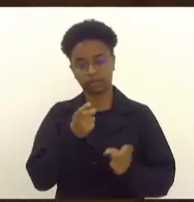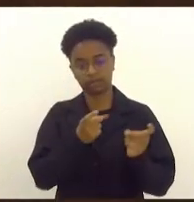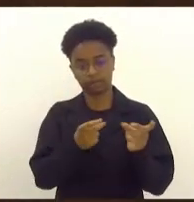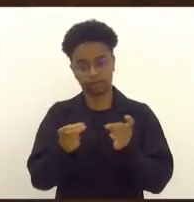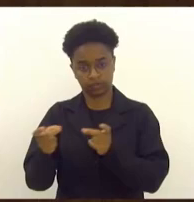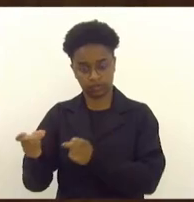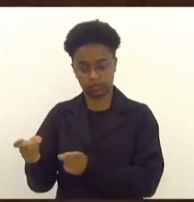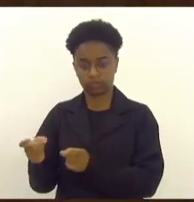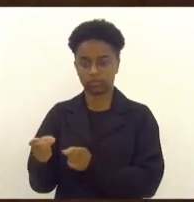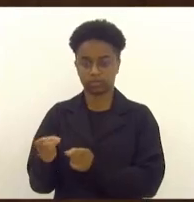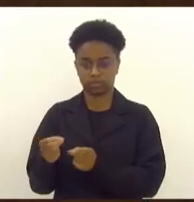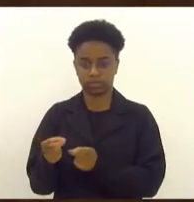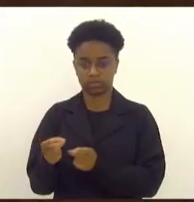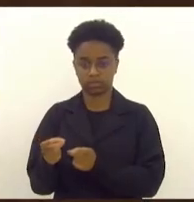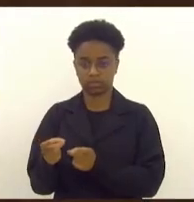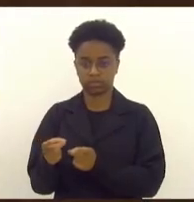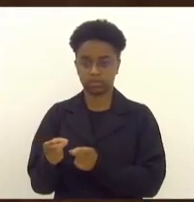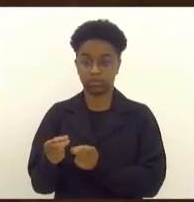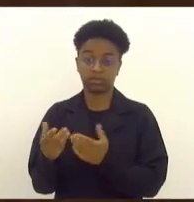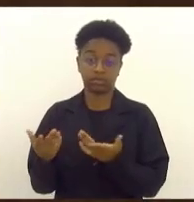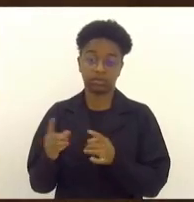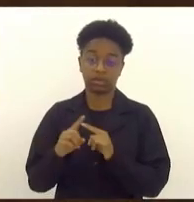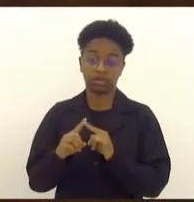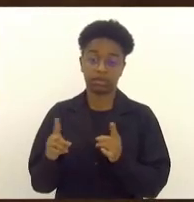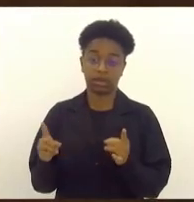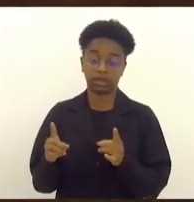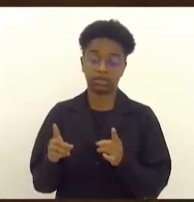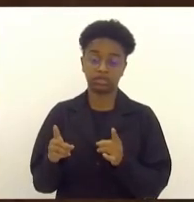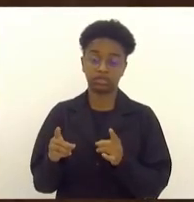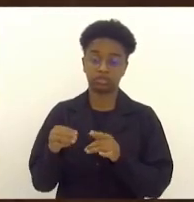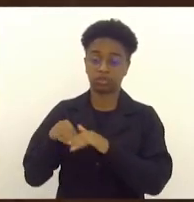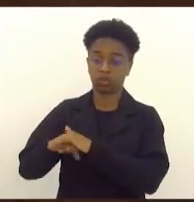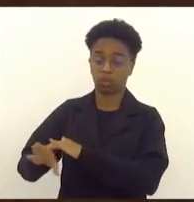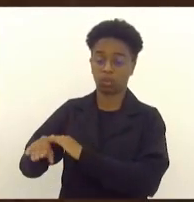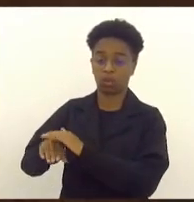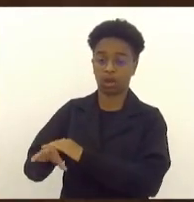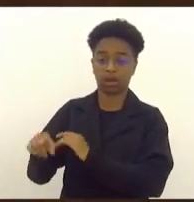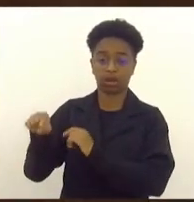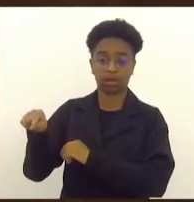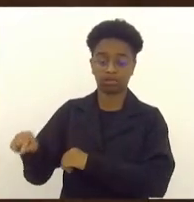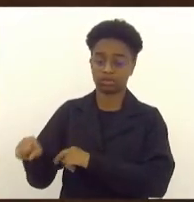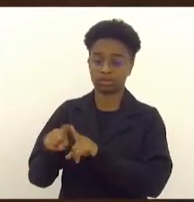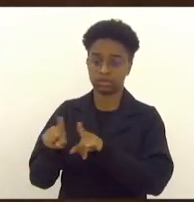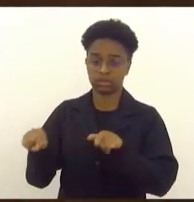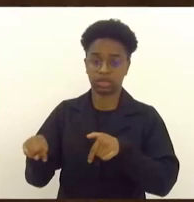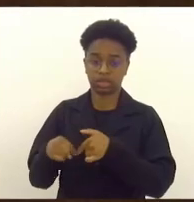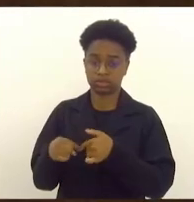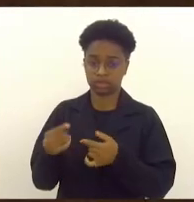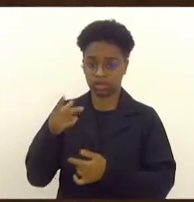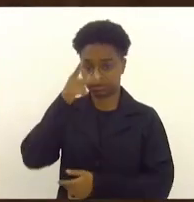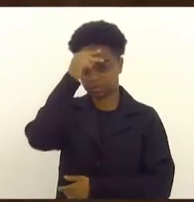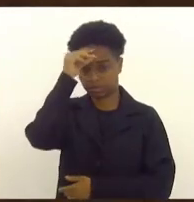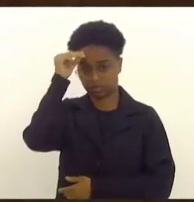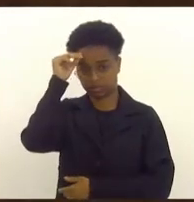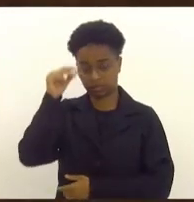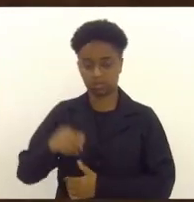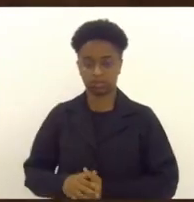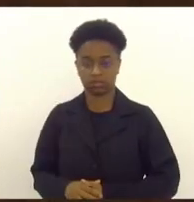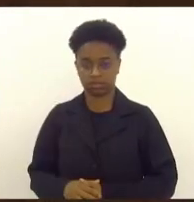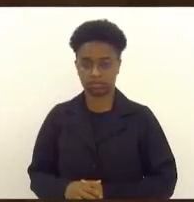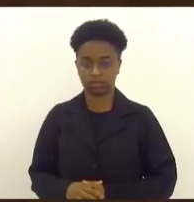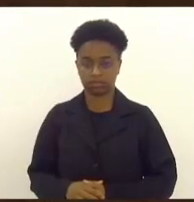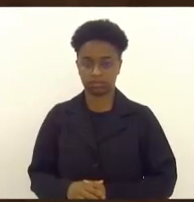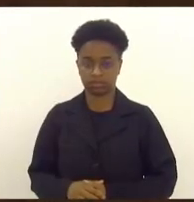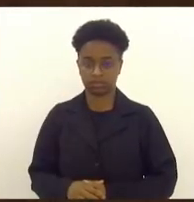ficaram pegando poeira no gabinete do Senhor matieli